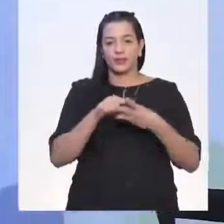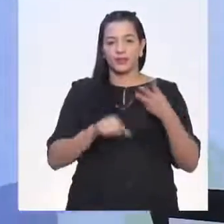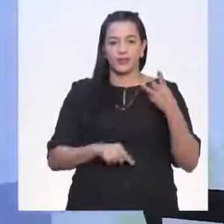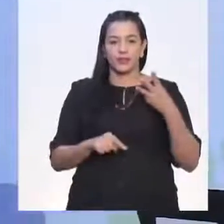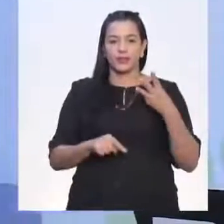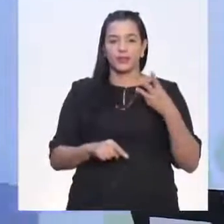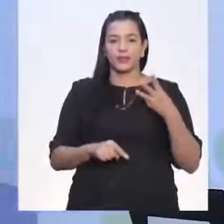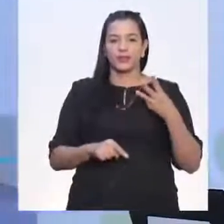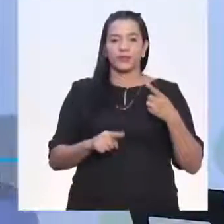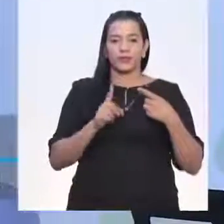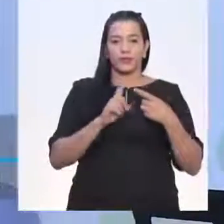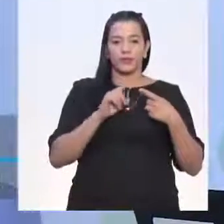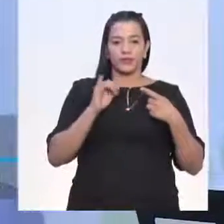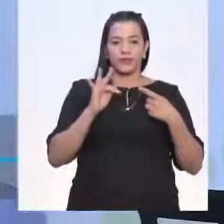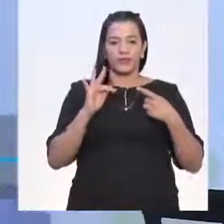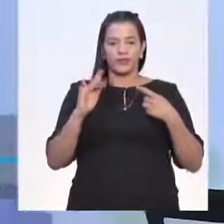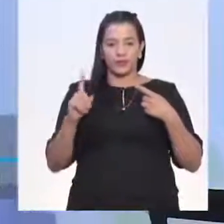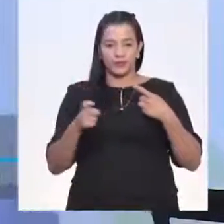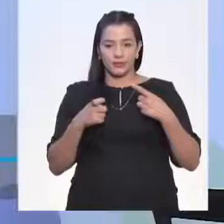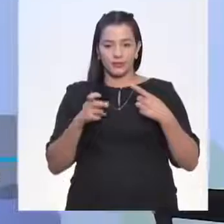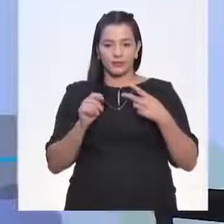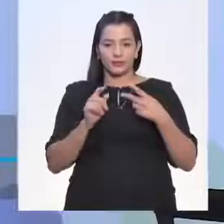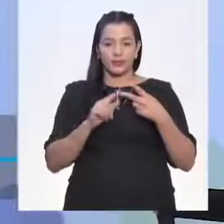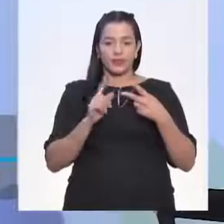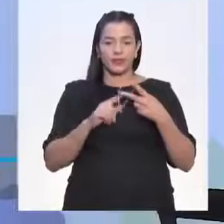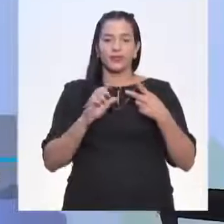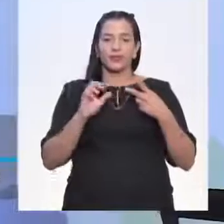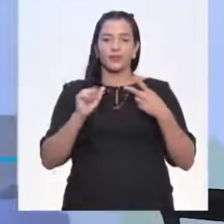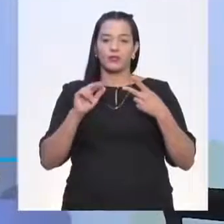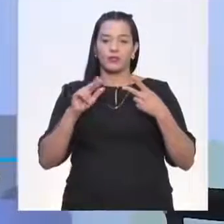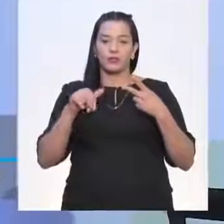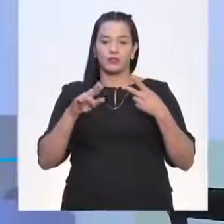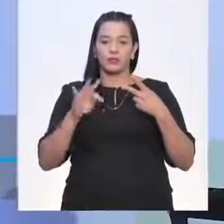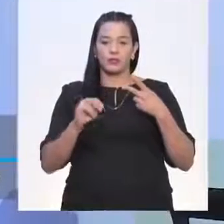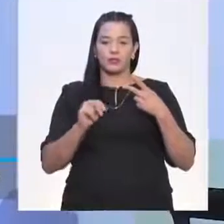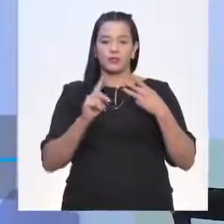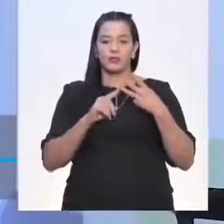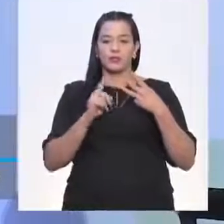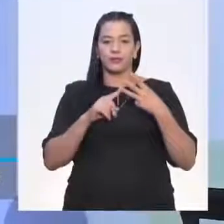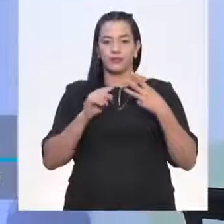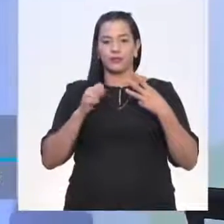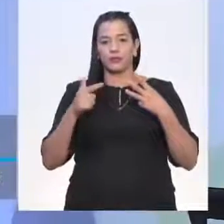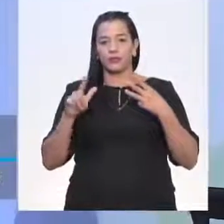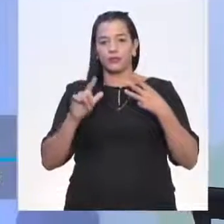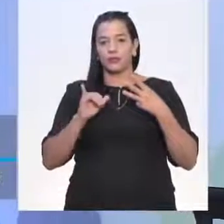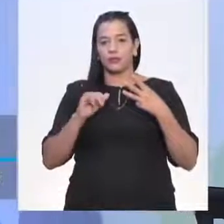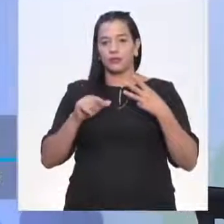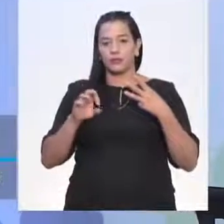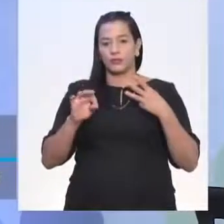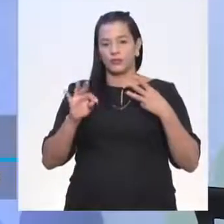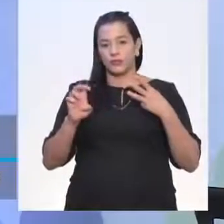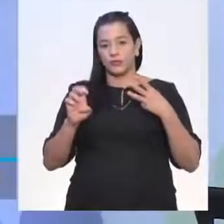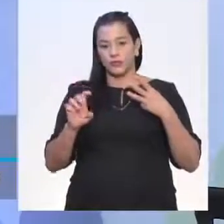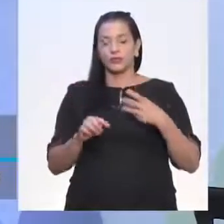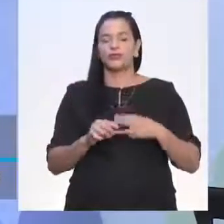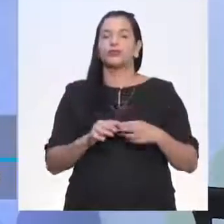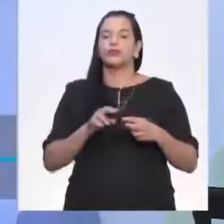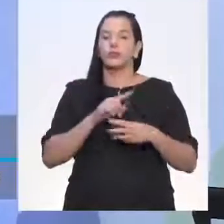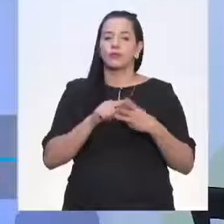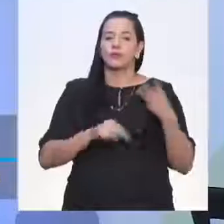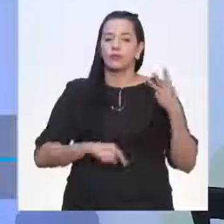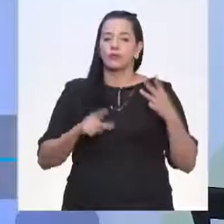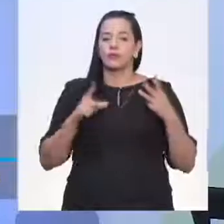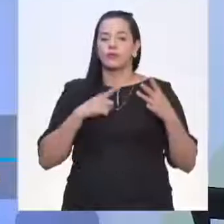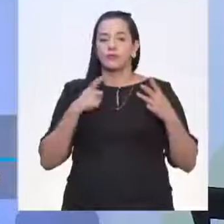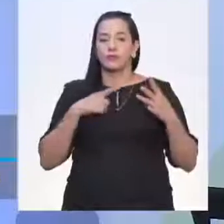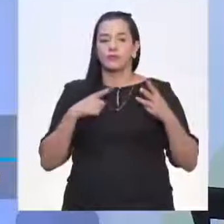então? Interfixa, interpotente e interresistente. Converse aí com o seu professor, façam bastante exercícios para você treinar